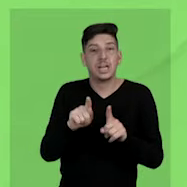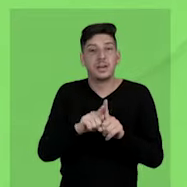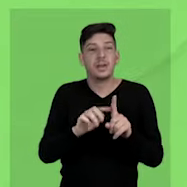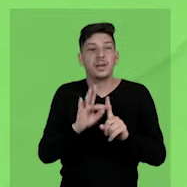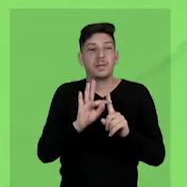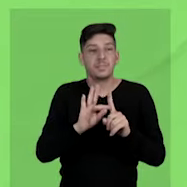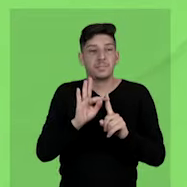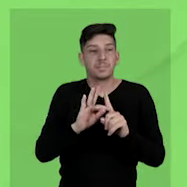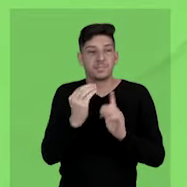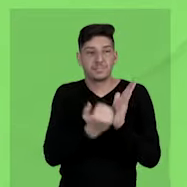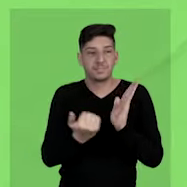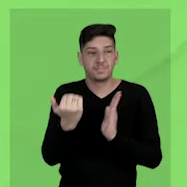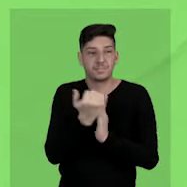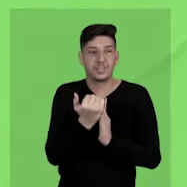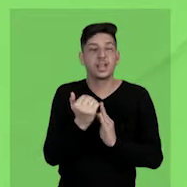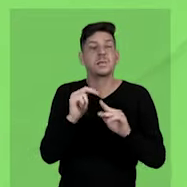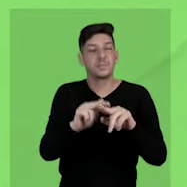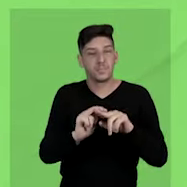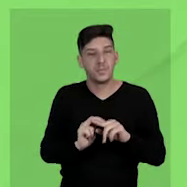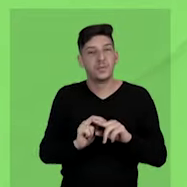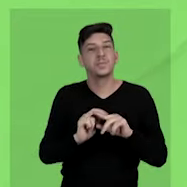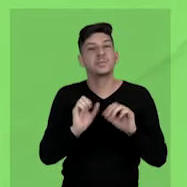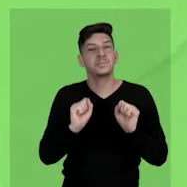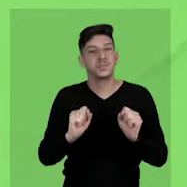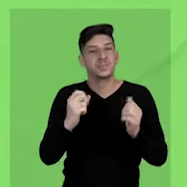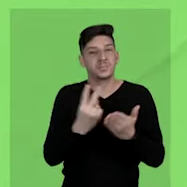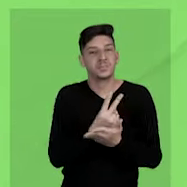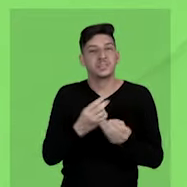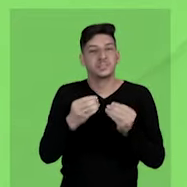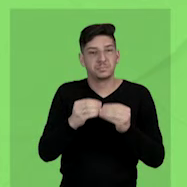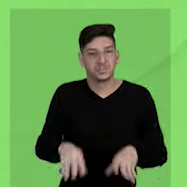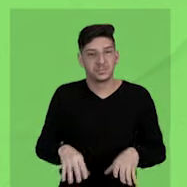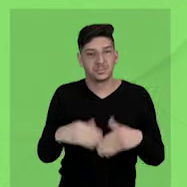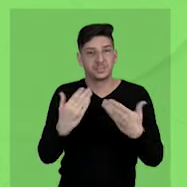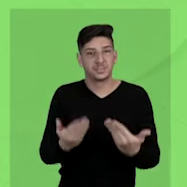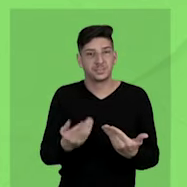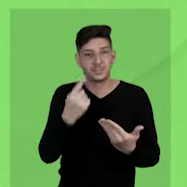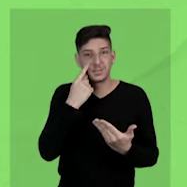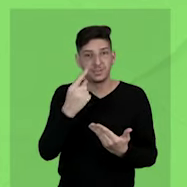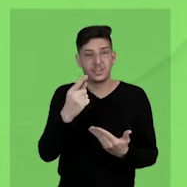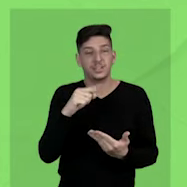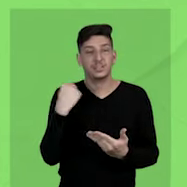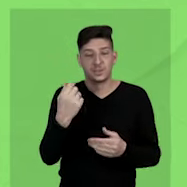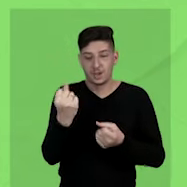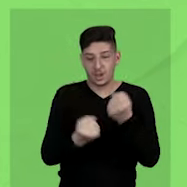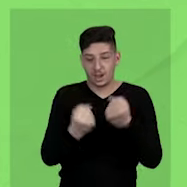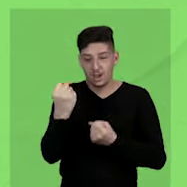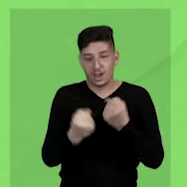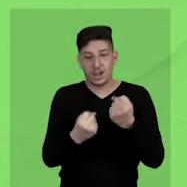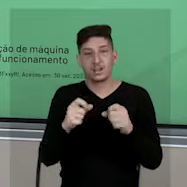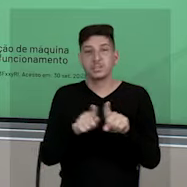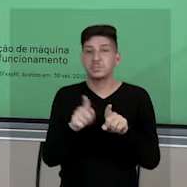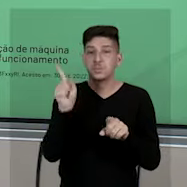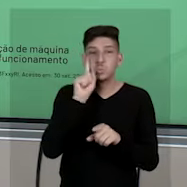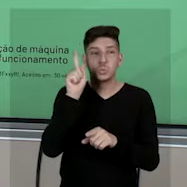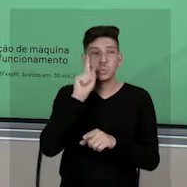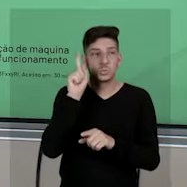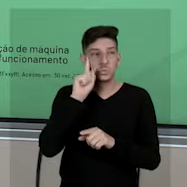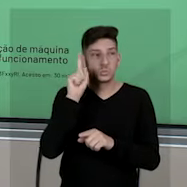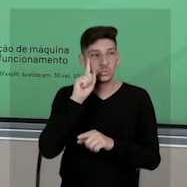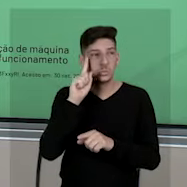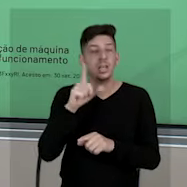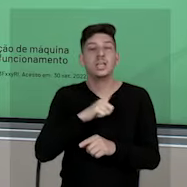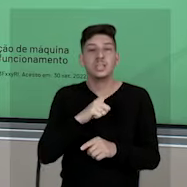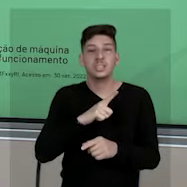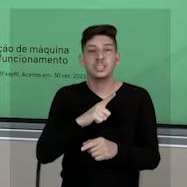ali, e aí você danifica aquele instrumento. Então, olha só, nos nossos veículos, no nosso dia a dia, pessoal, a gente tem um